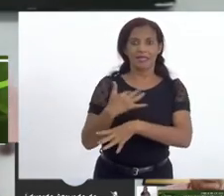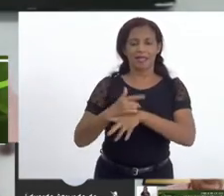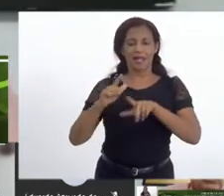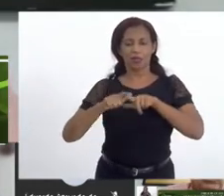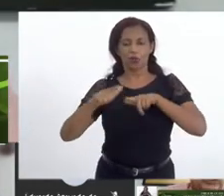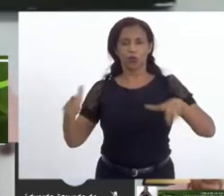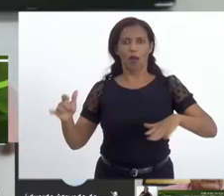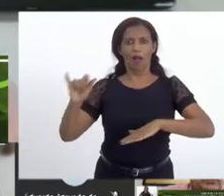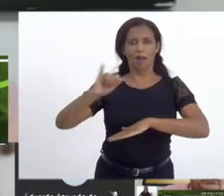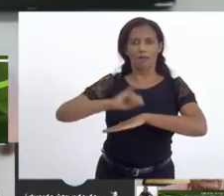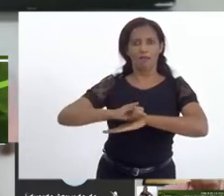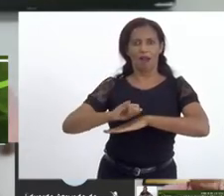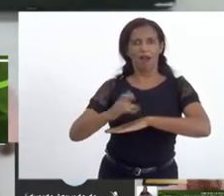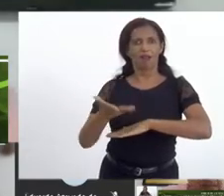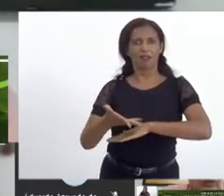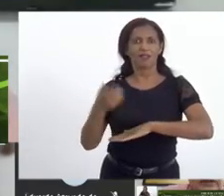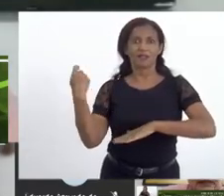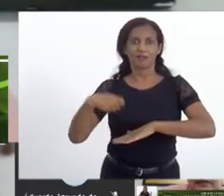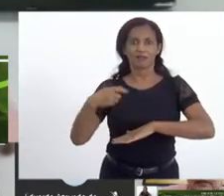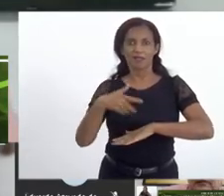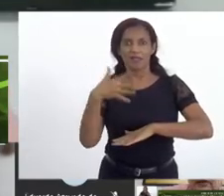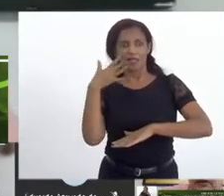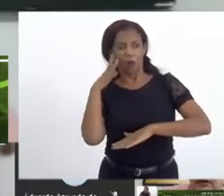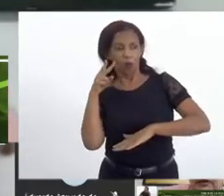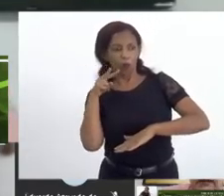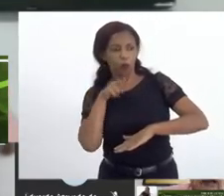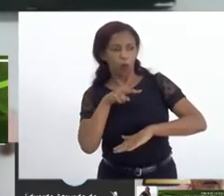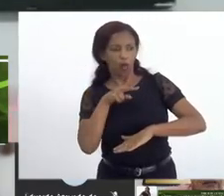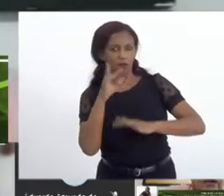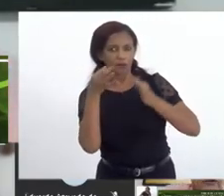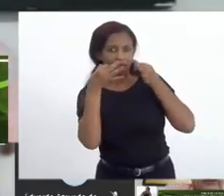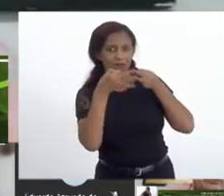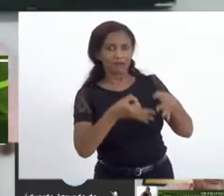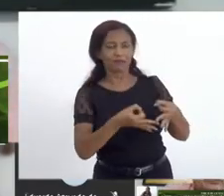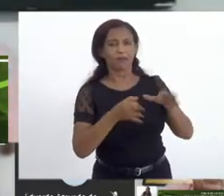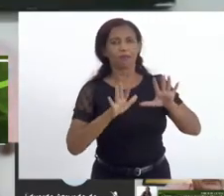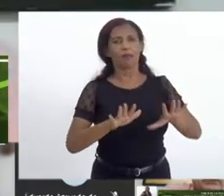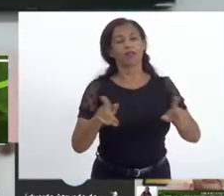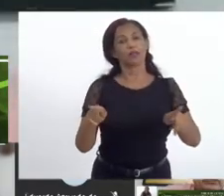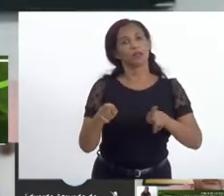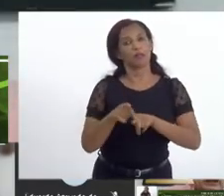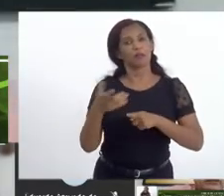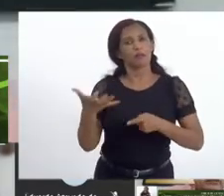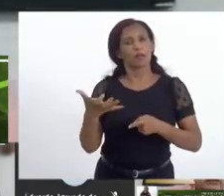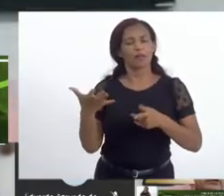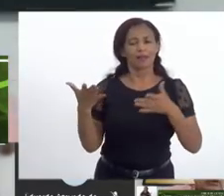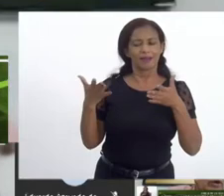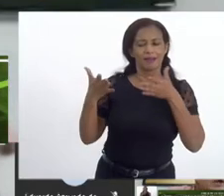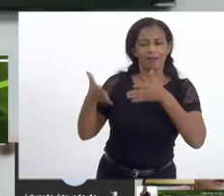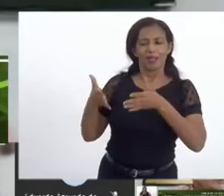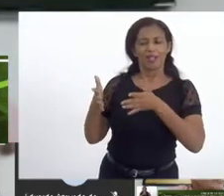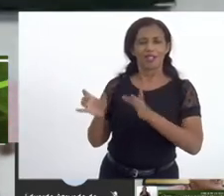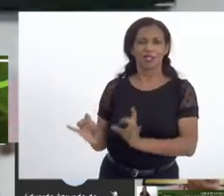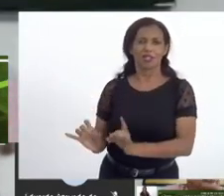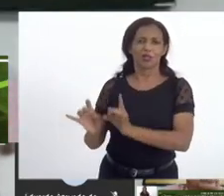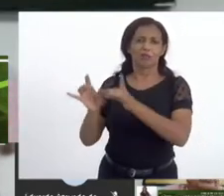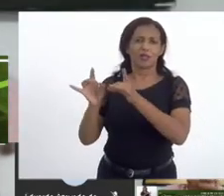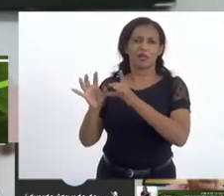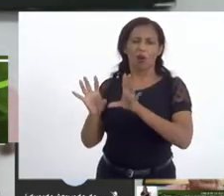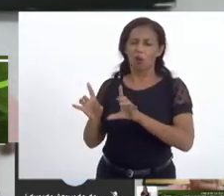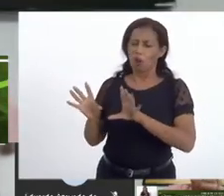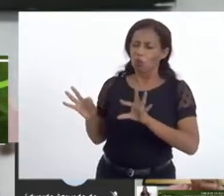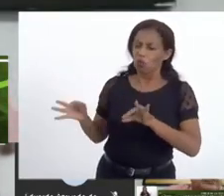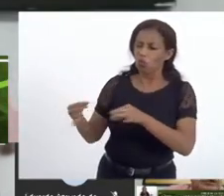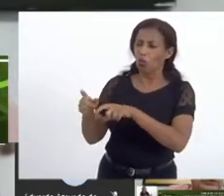Janeiro, capital do estado, que merece nossa atenção, né, claro, mas a gente também quer ter uma atenção melhor para todo o